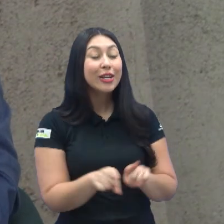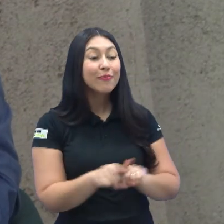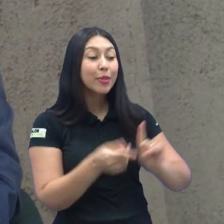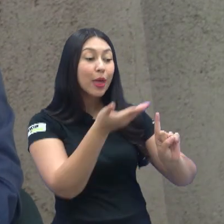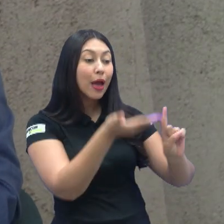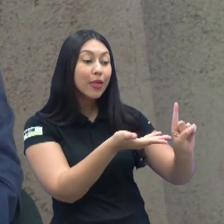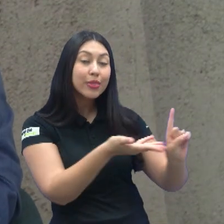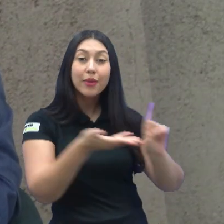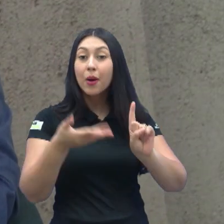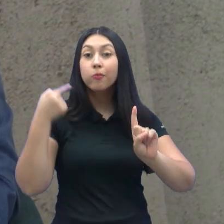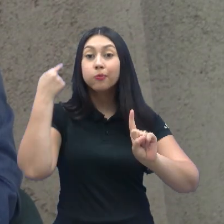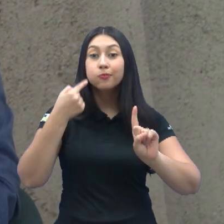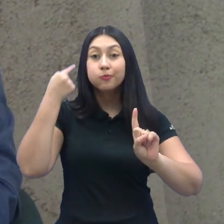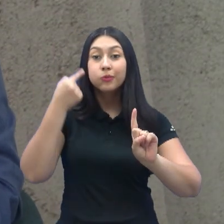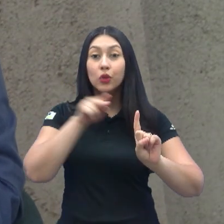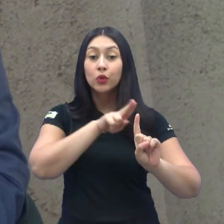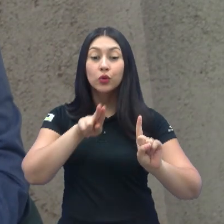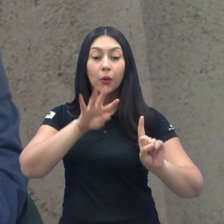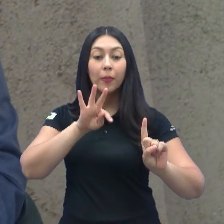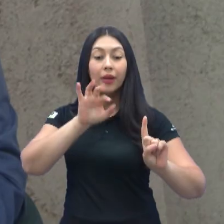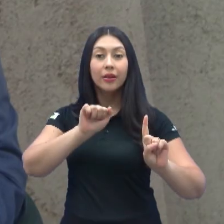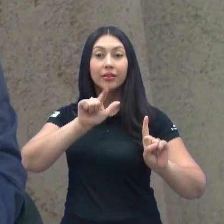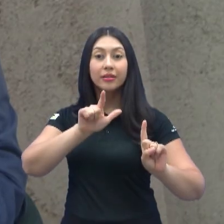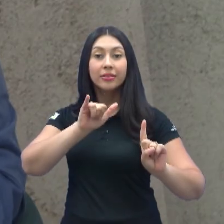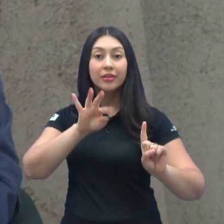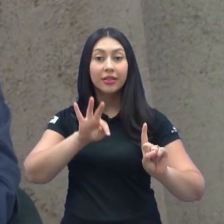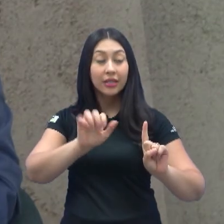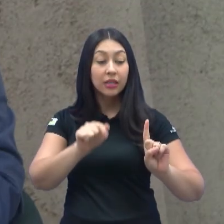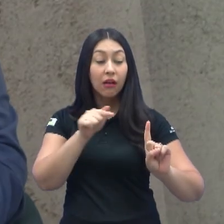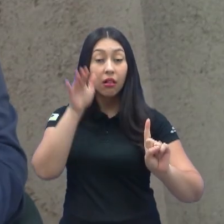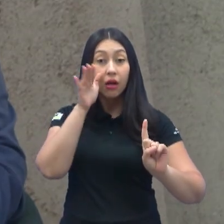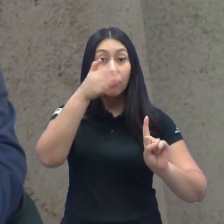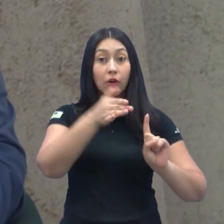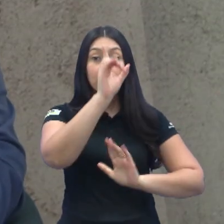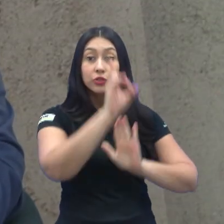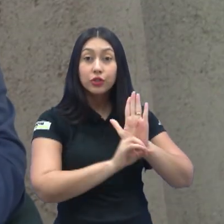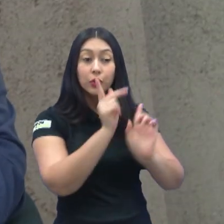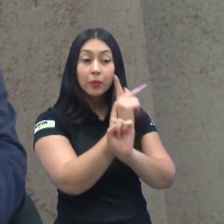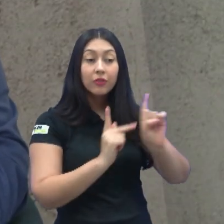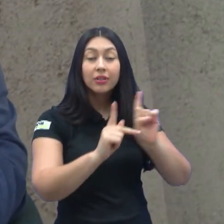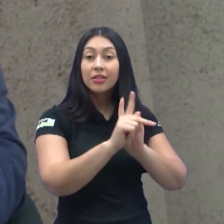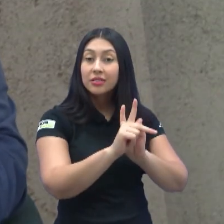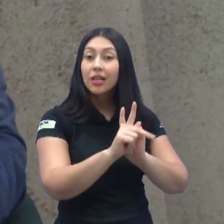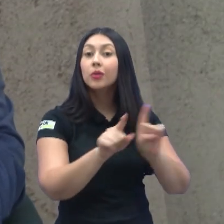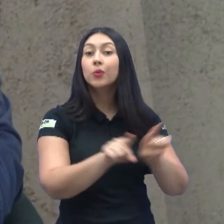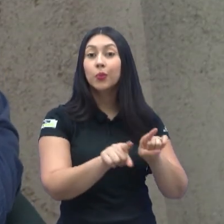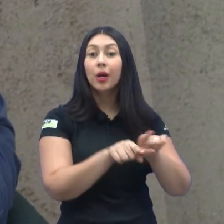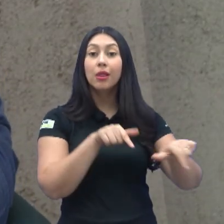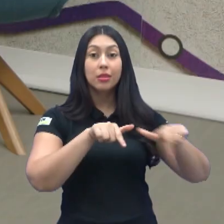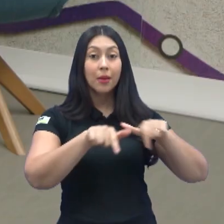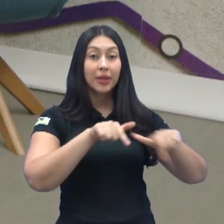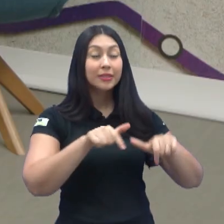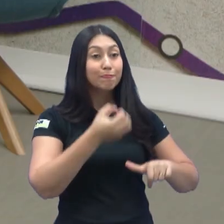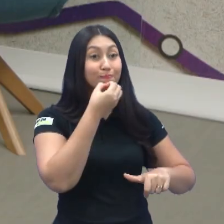a advogada doutora Thalita Morange, especialista em direito previdenciário e trabalhista. Doutora,